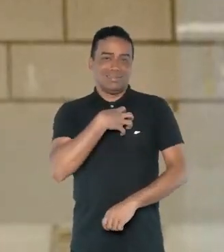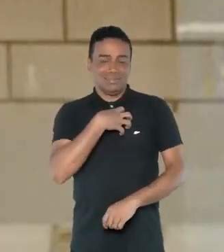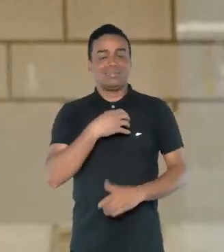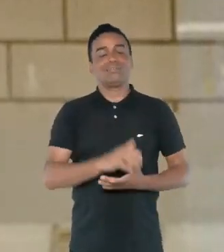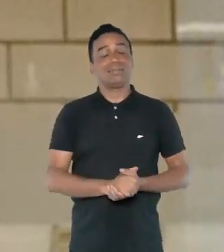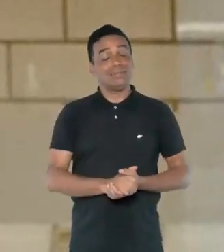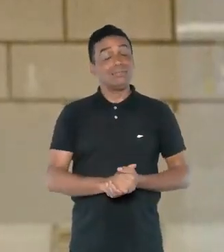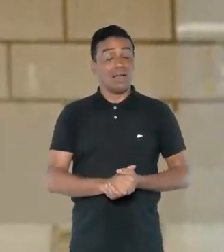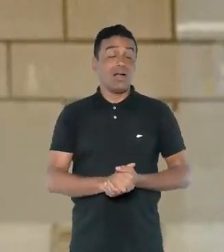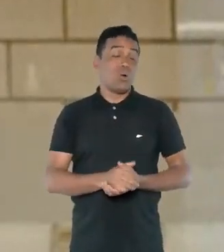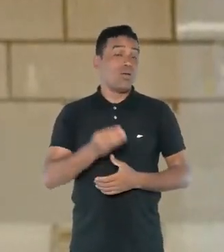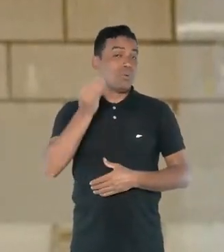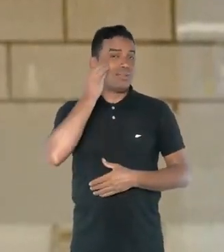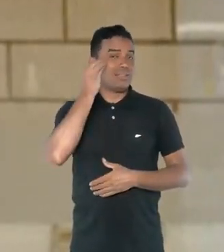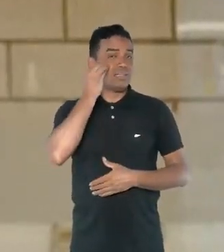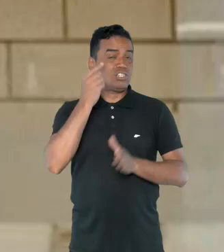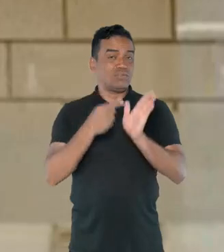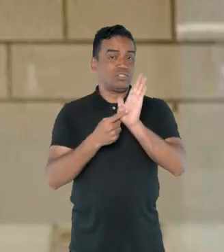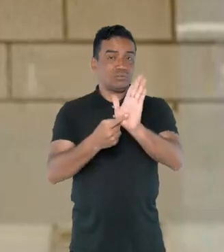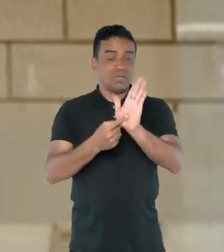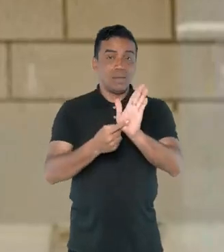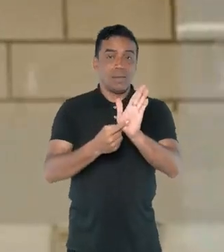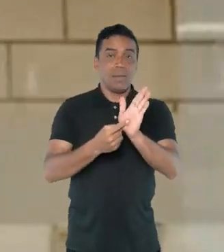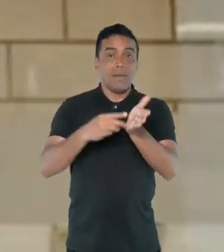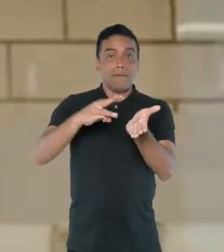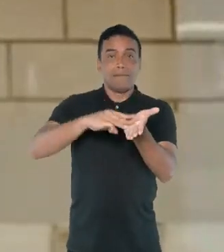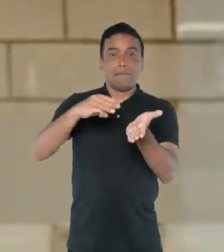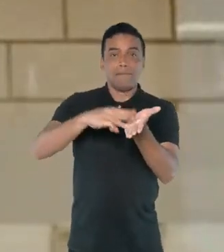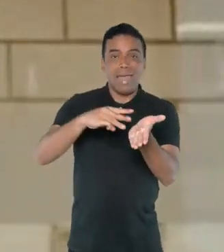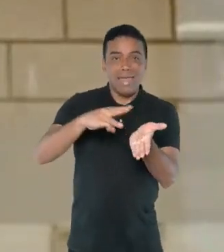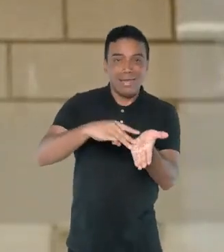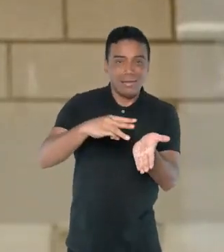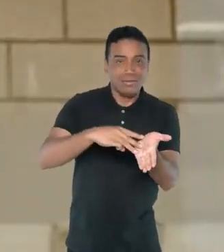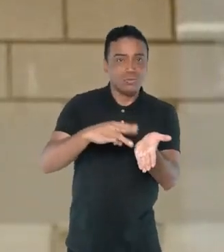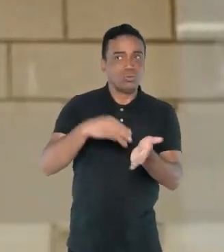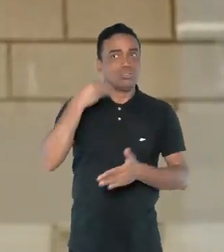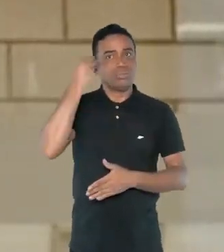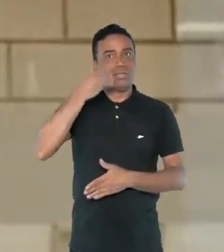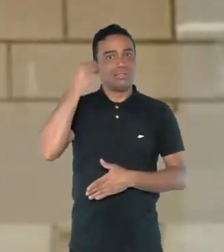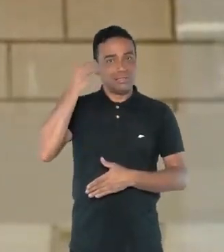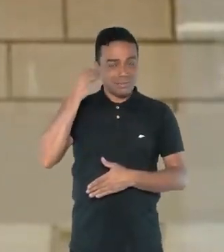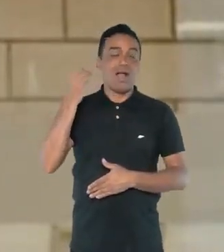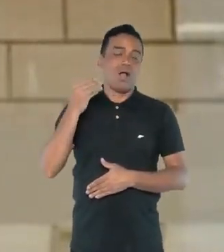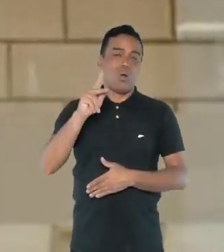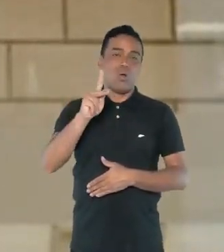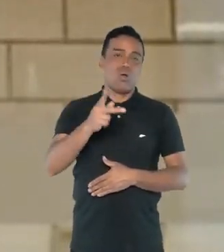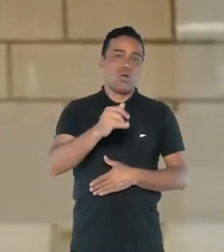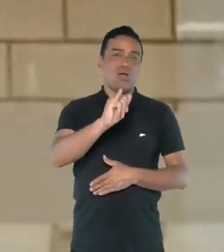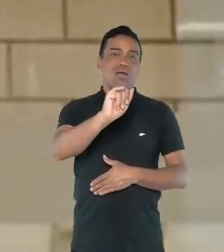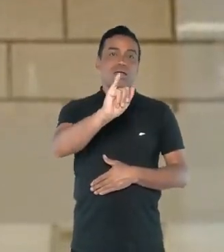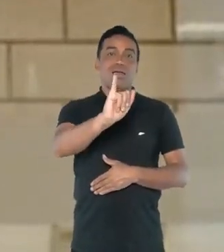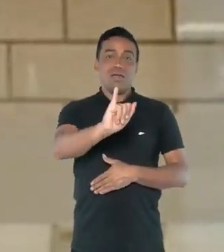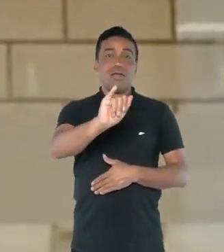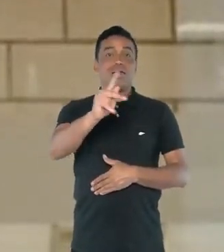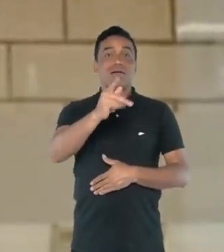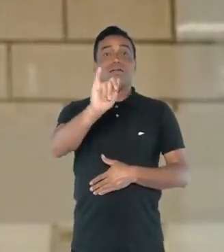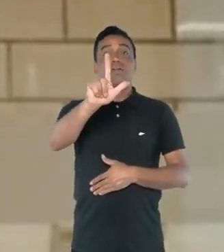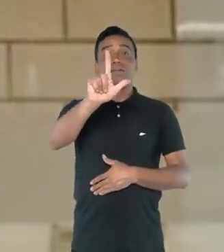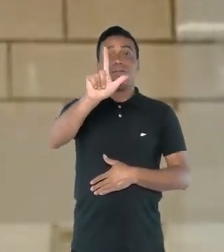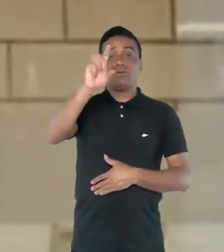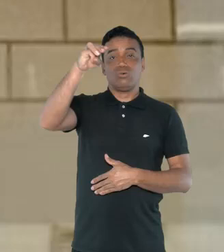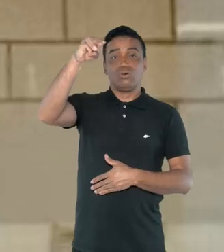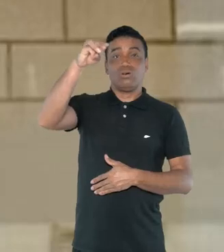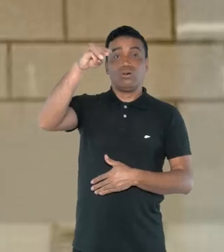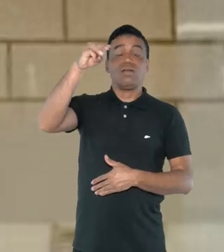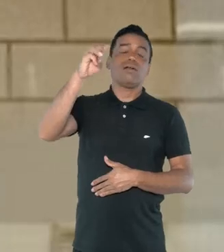é uma tentativa de aplicar o método experimental do Newton na filosofia moral. Então, ele vai